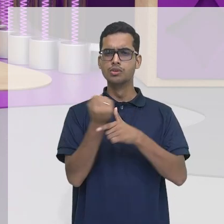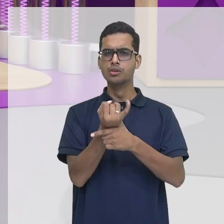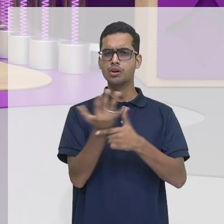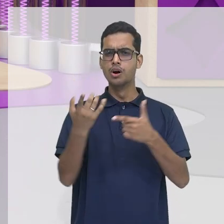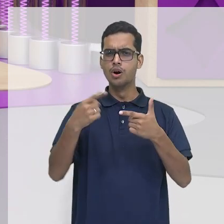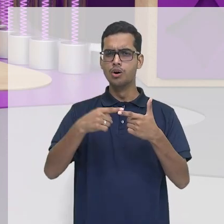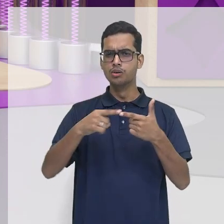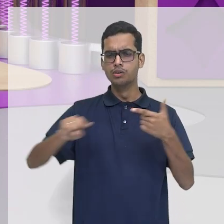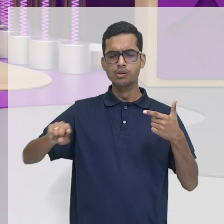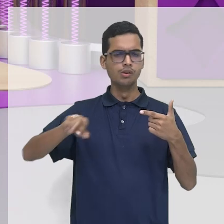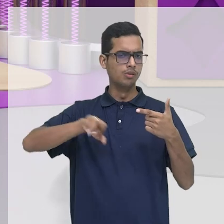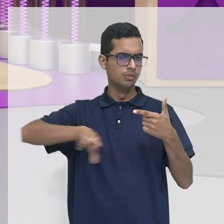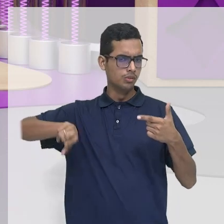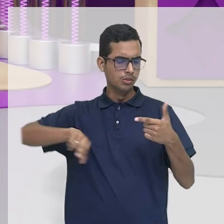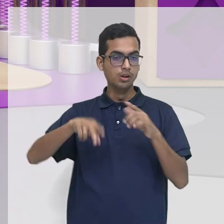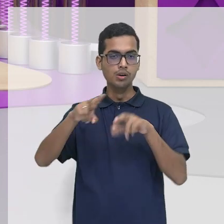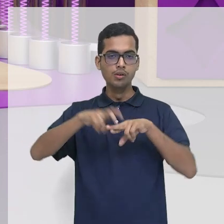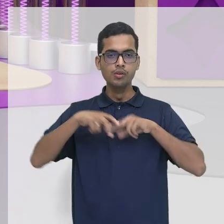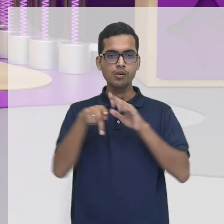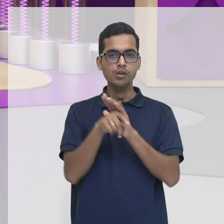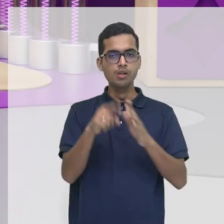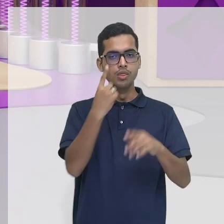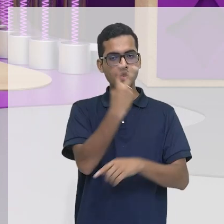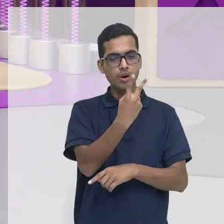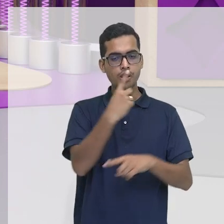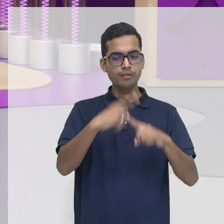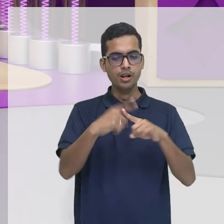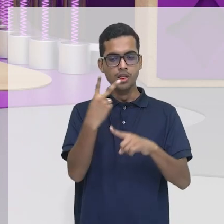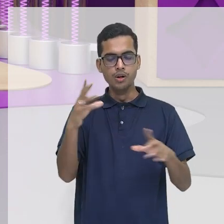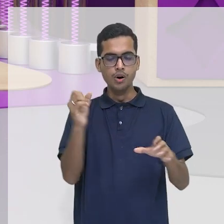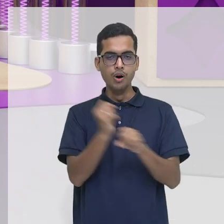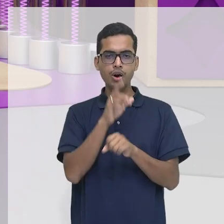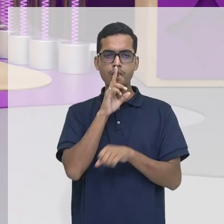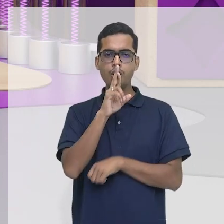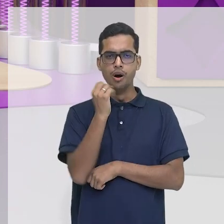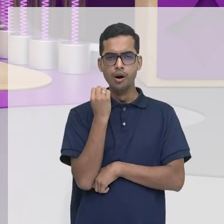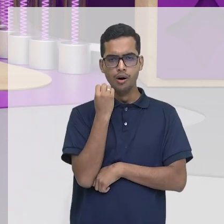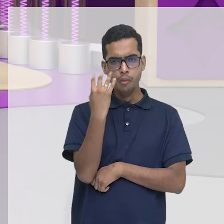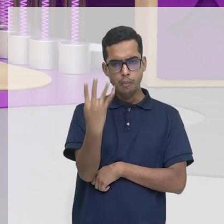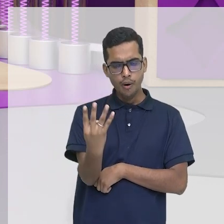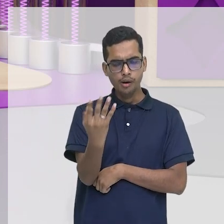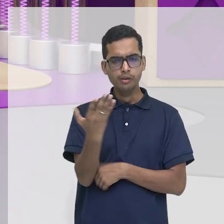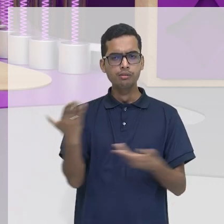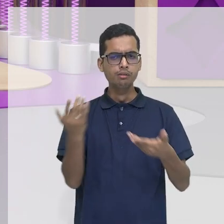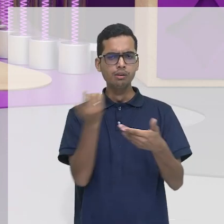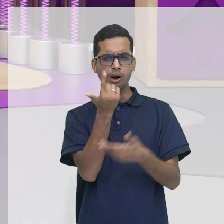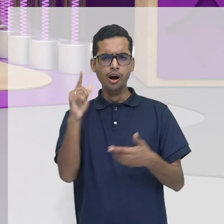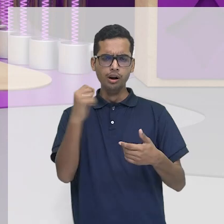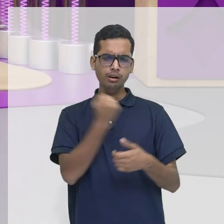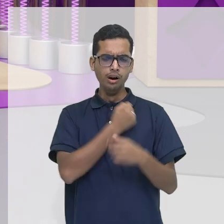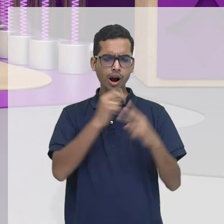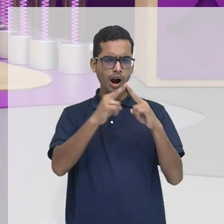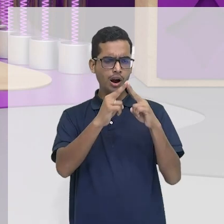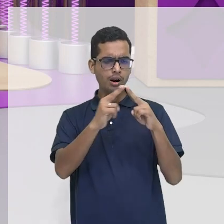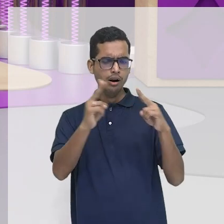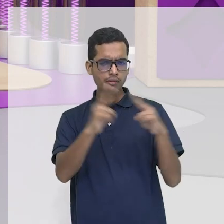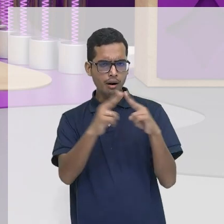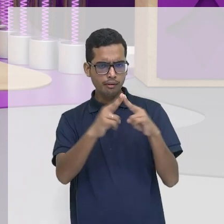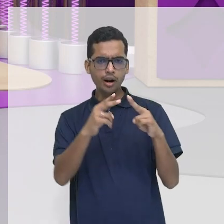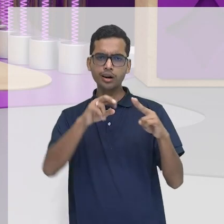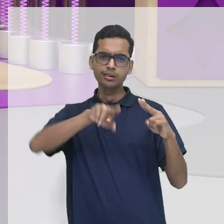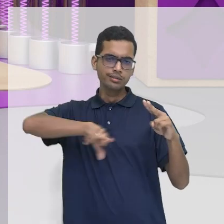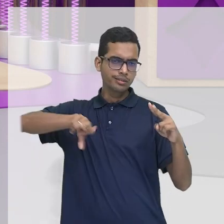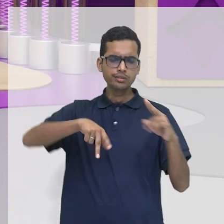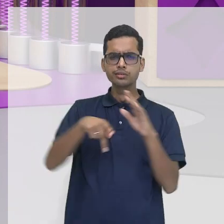ele é múltiplo de 2. Então, todos os outros números pares não são primos. Precisamos eliminá-los. Vamos lá, então.